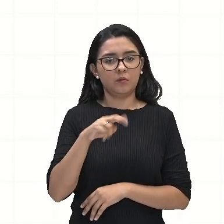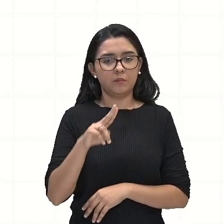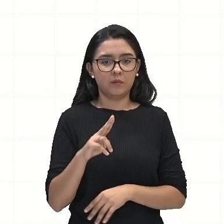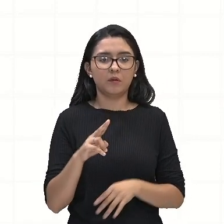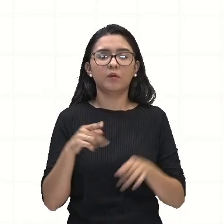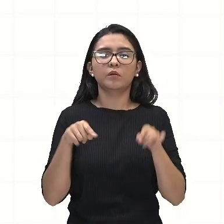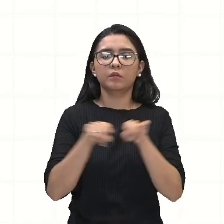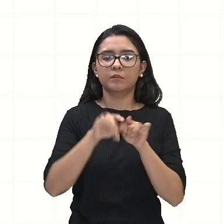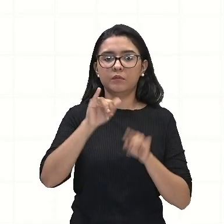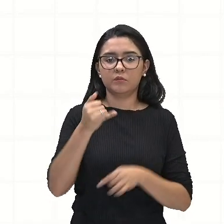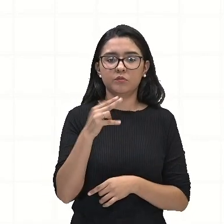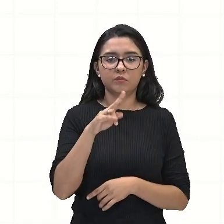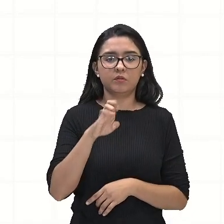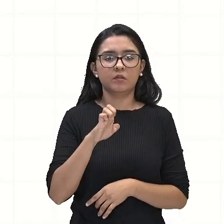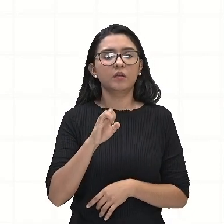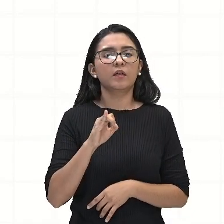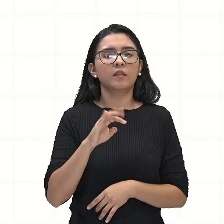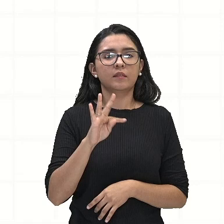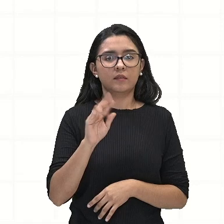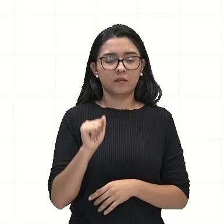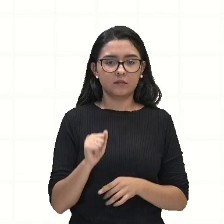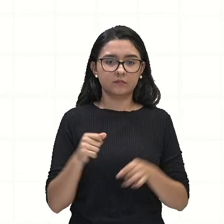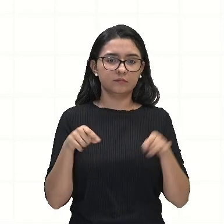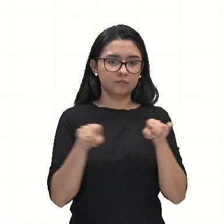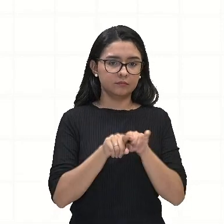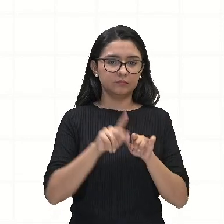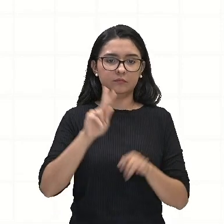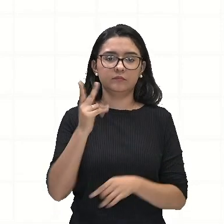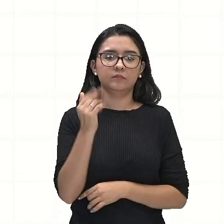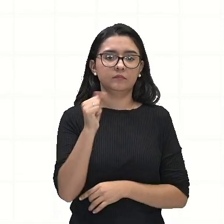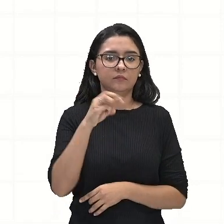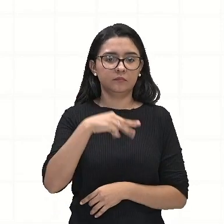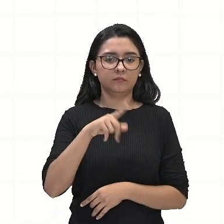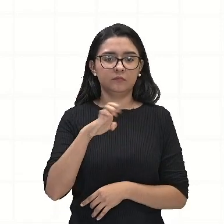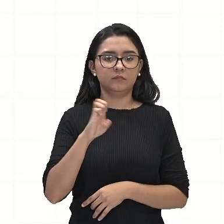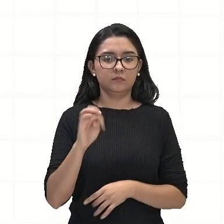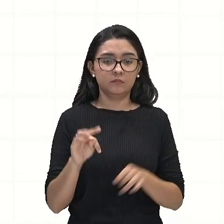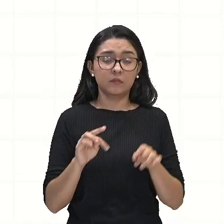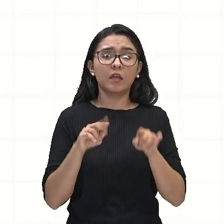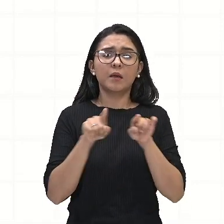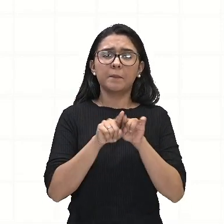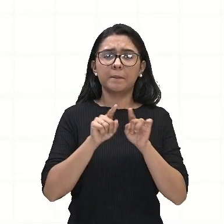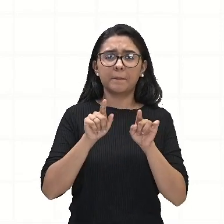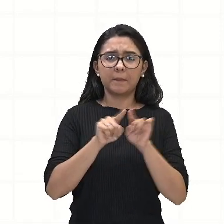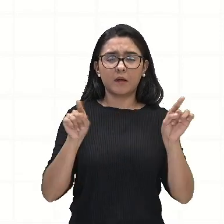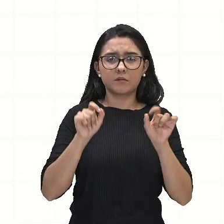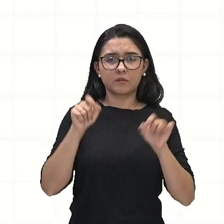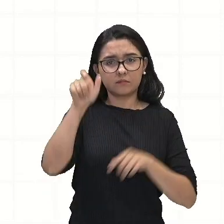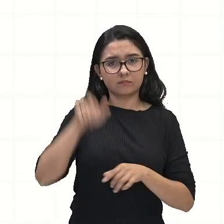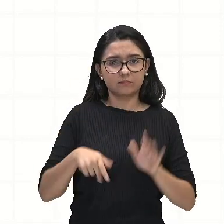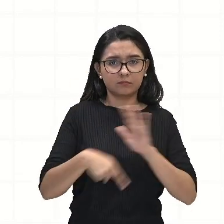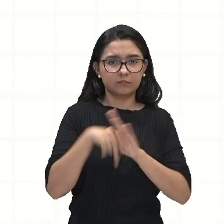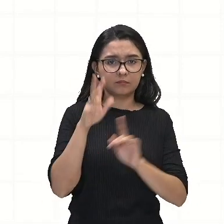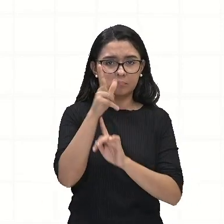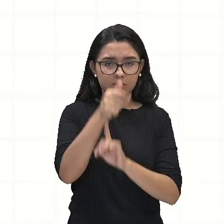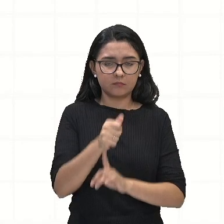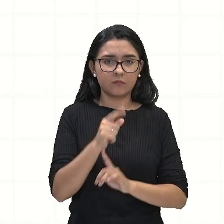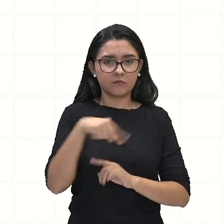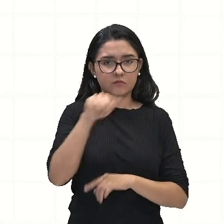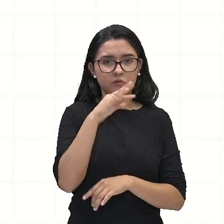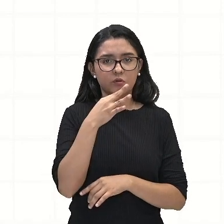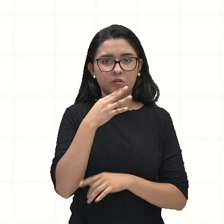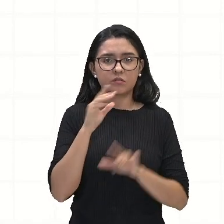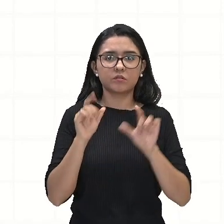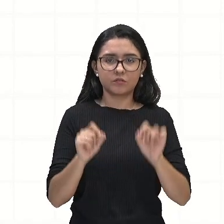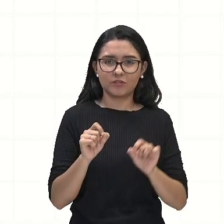Macbeth. Então, em relação às obras de Shakespeare, né? Acho que alguns de vocês já devem ter ouvido falar